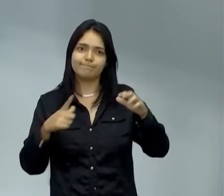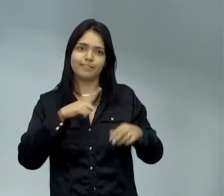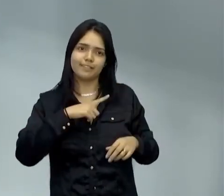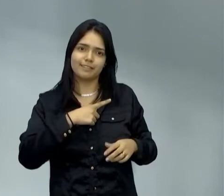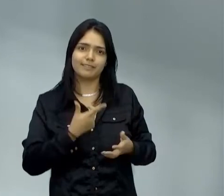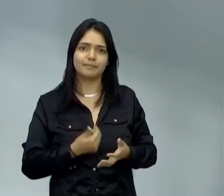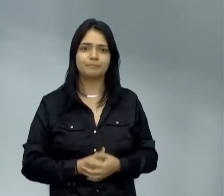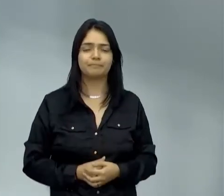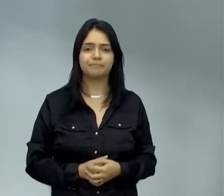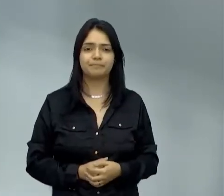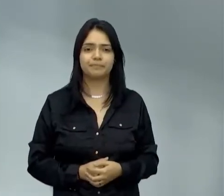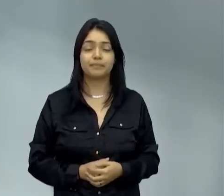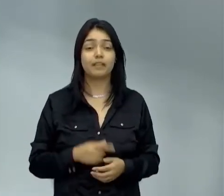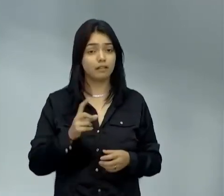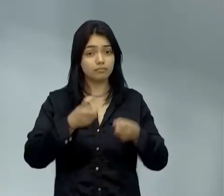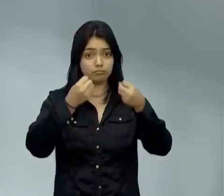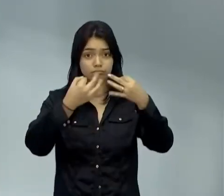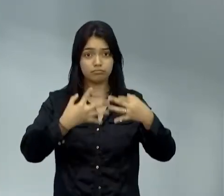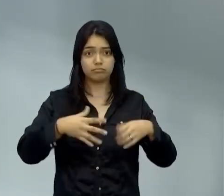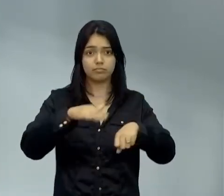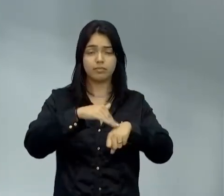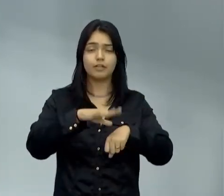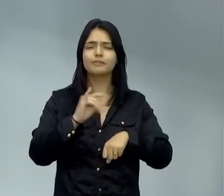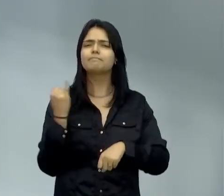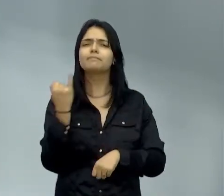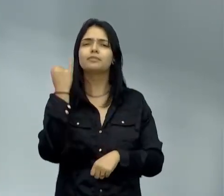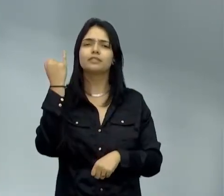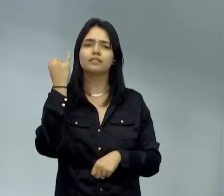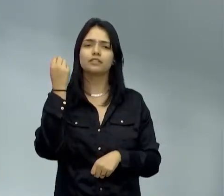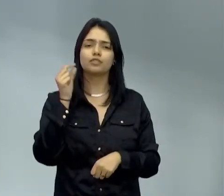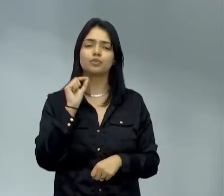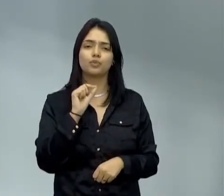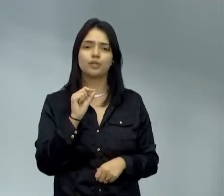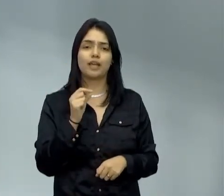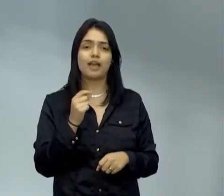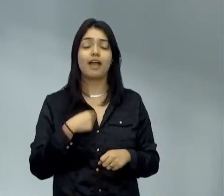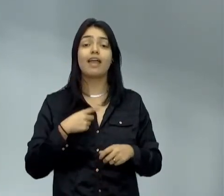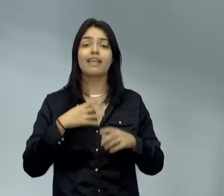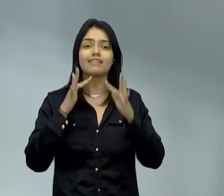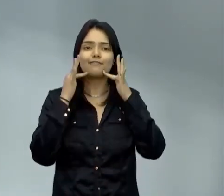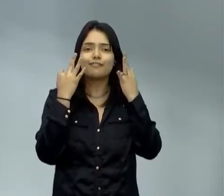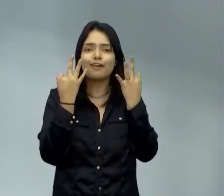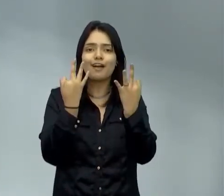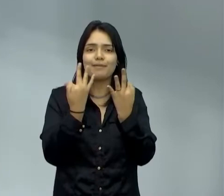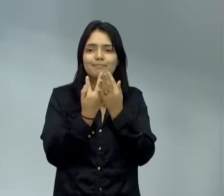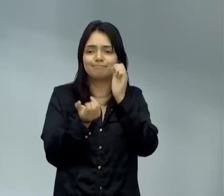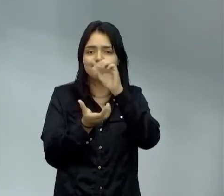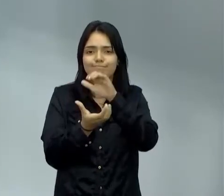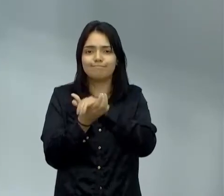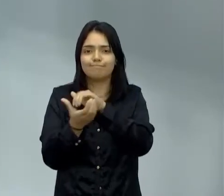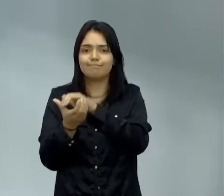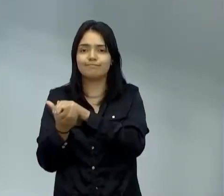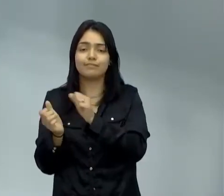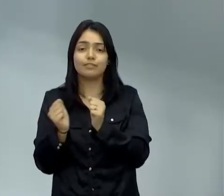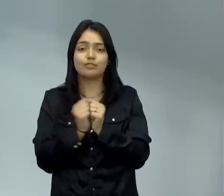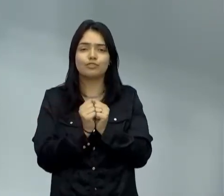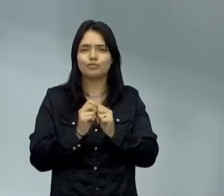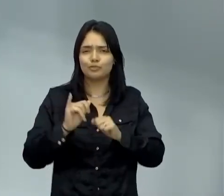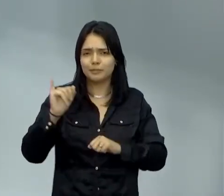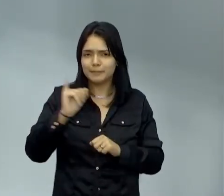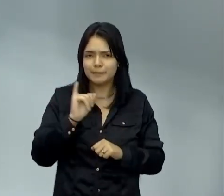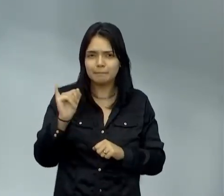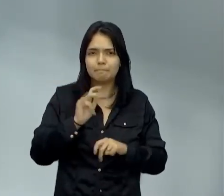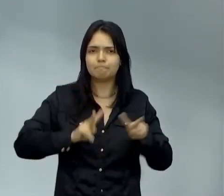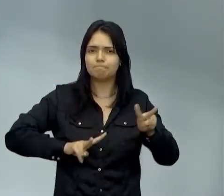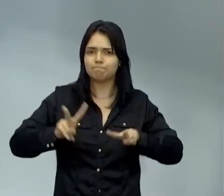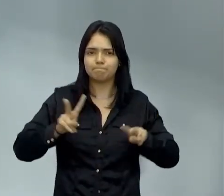ele falou uma outra coisa no vídeo também super importante, que foi a questão da consanguinidade, onde ele fala ali do incesto.